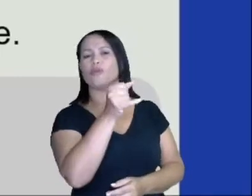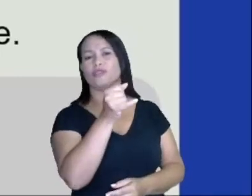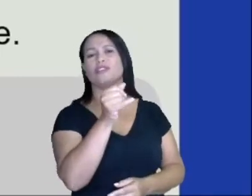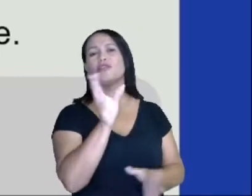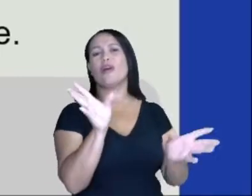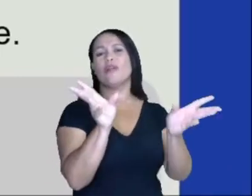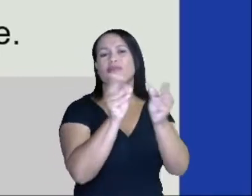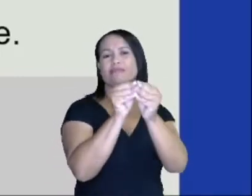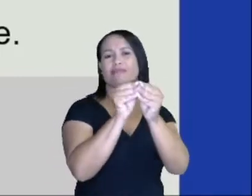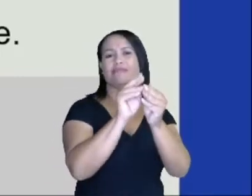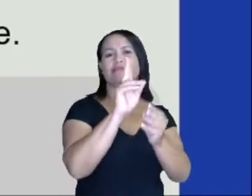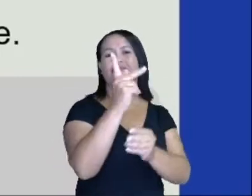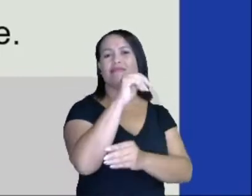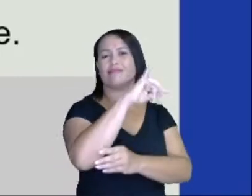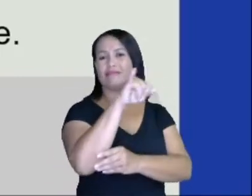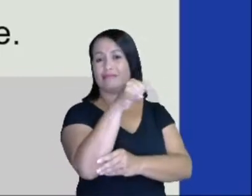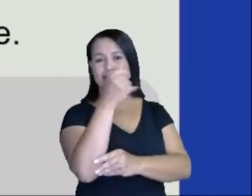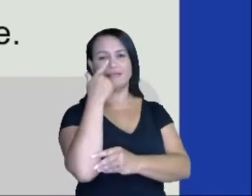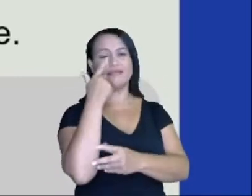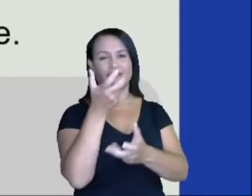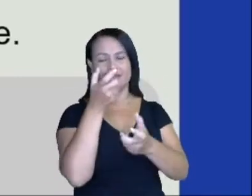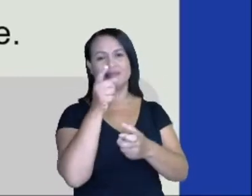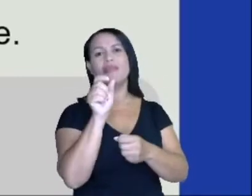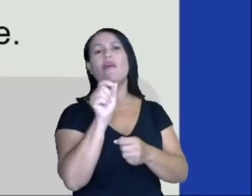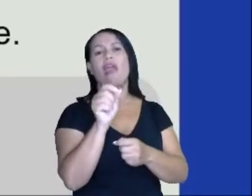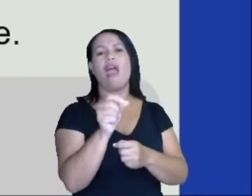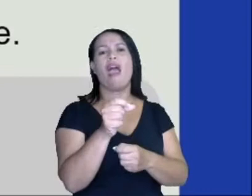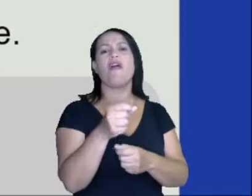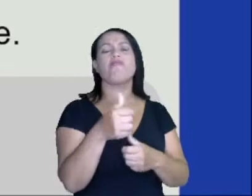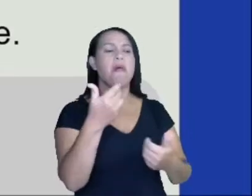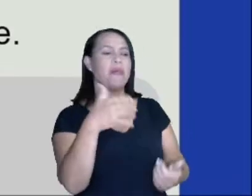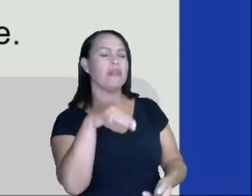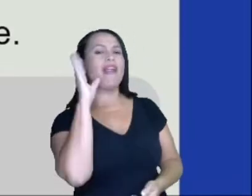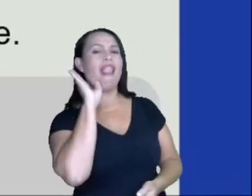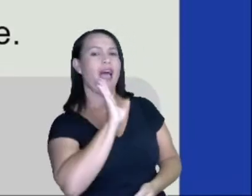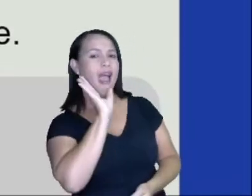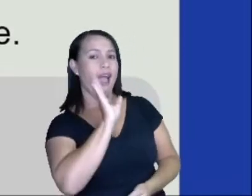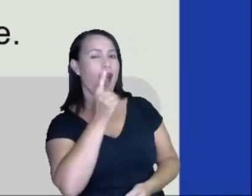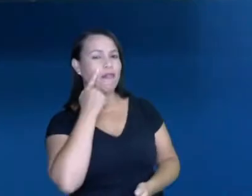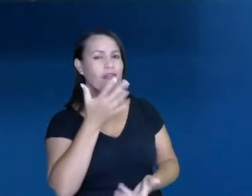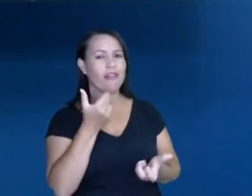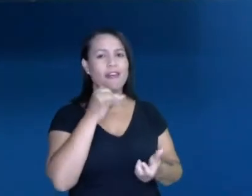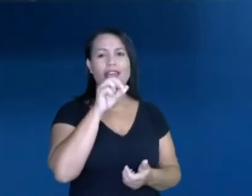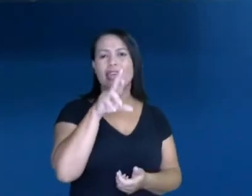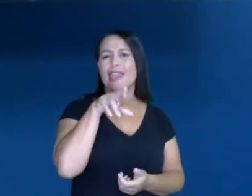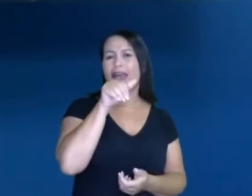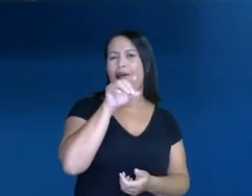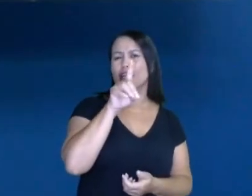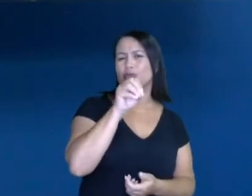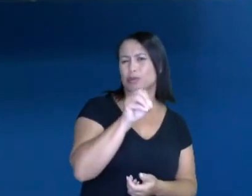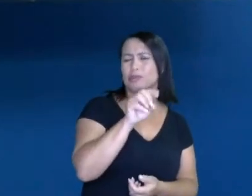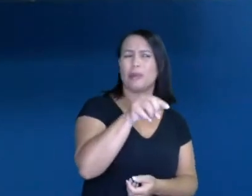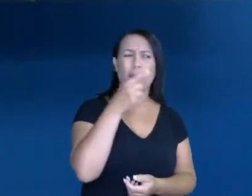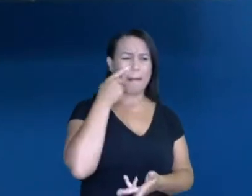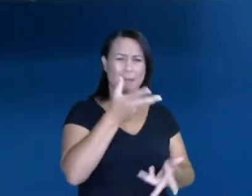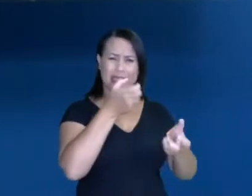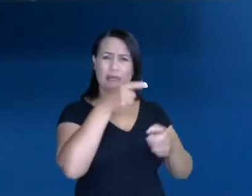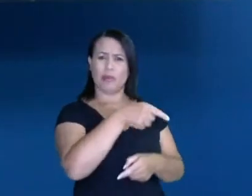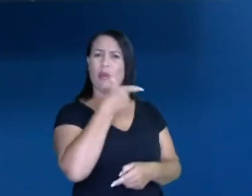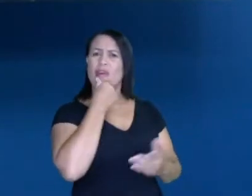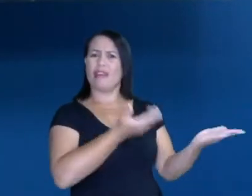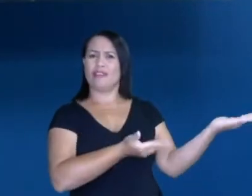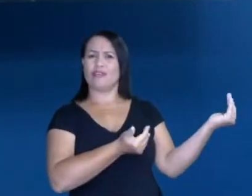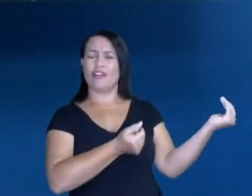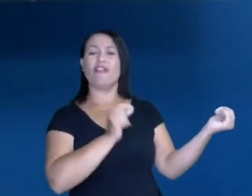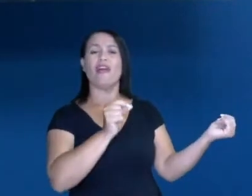completa, ele coloca uma abreviação, HJ. Foi muito maneiro. Irado, velho. Percebam que a linguagem do jovem